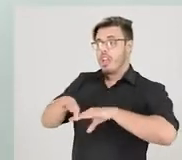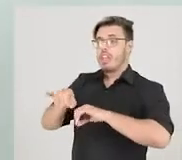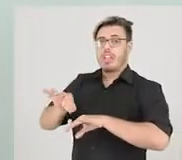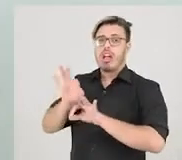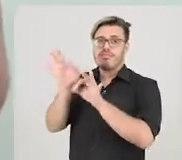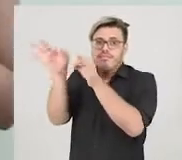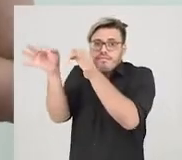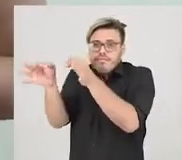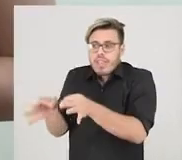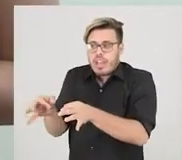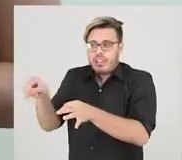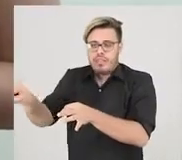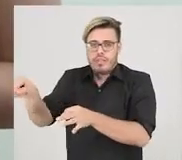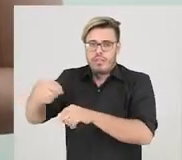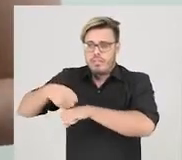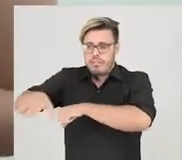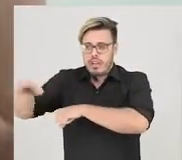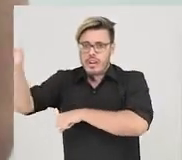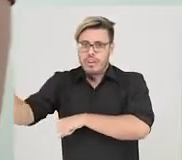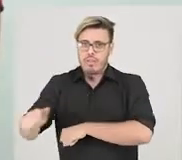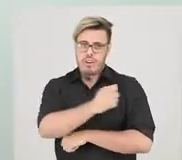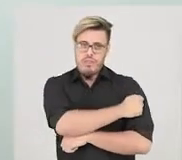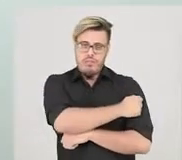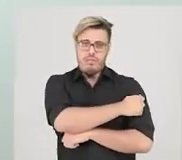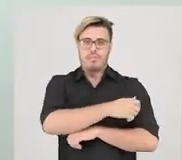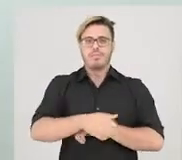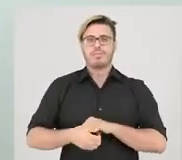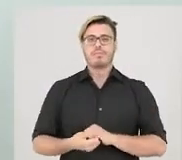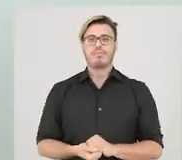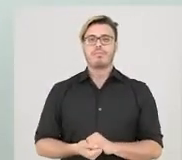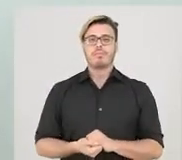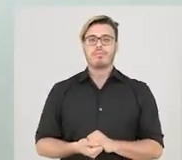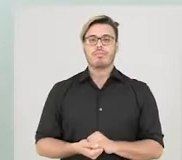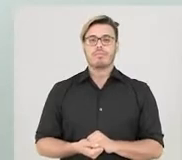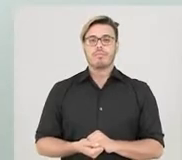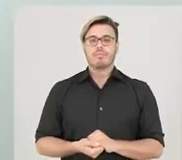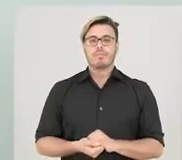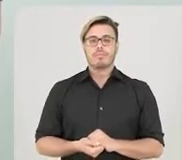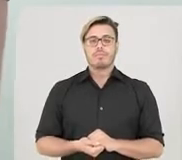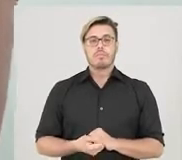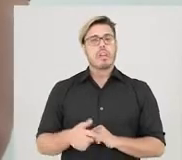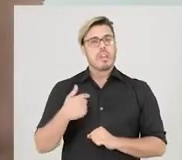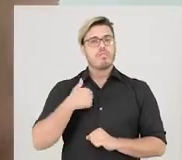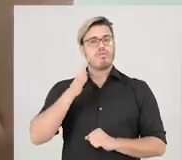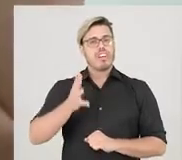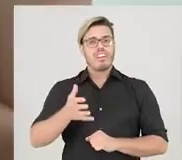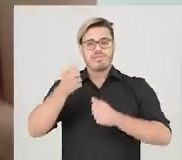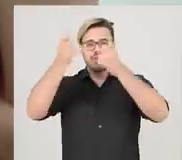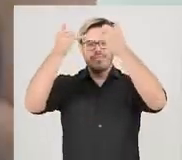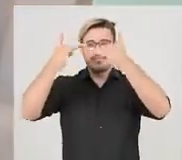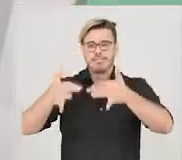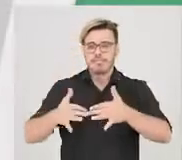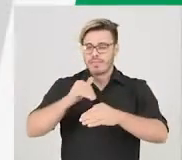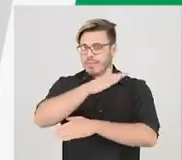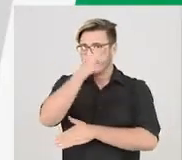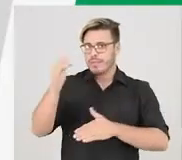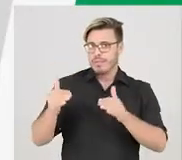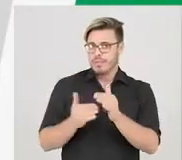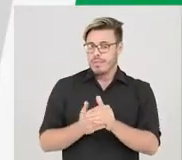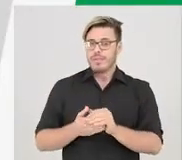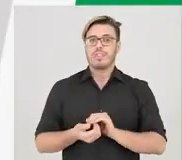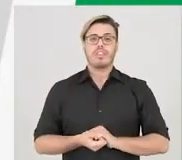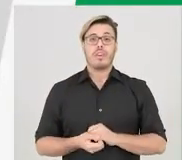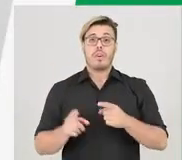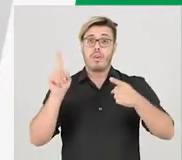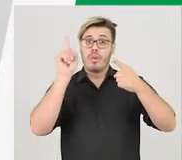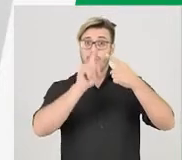Olha só, eu já falei tudo e mais um pouco. Nível 1, que é o relatório inicial, uma descrição do desenvolvimento